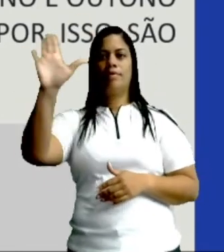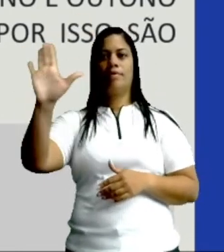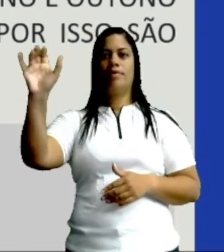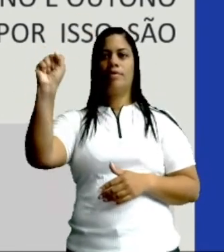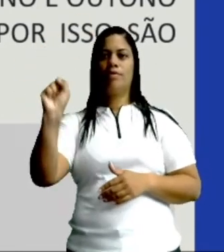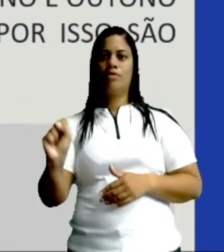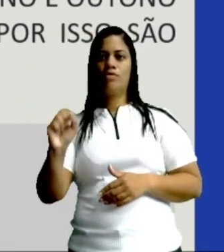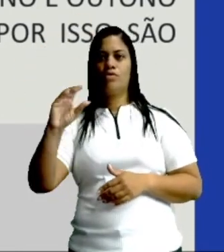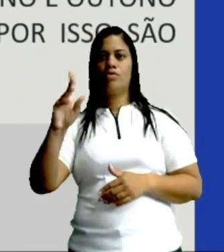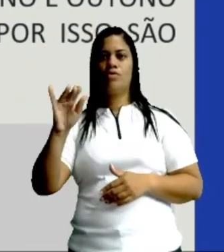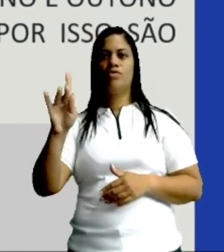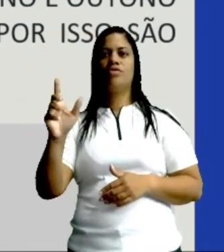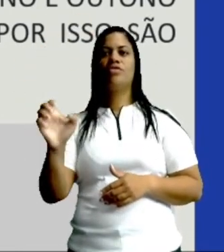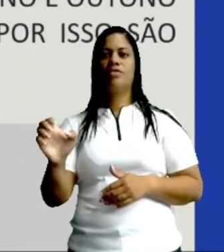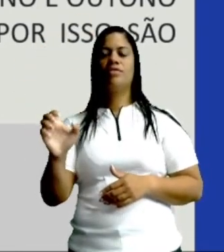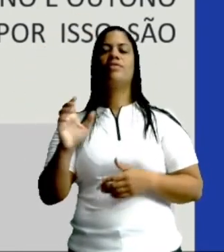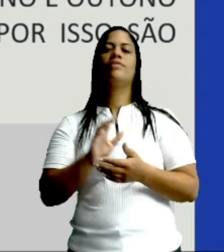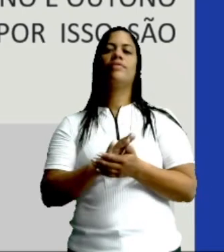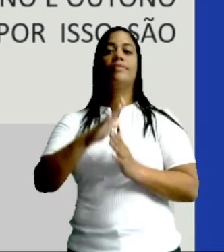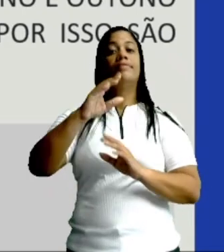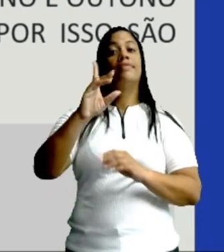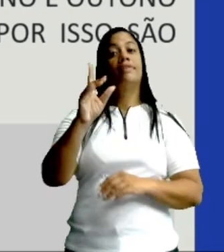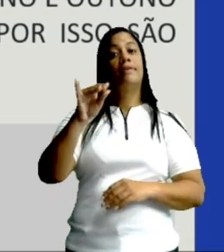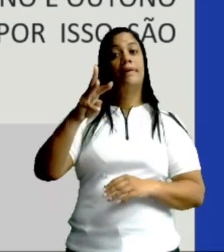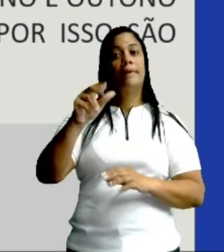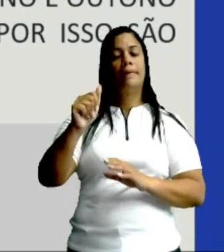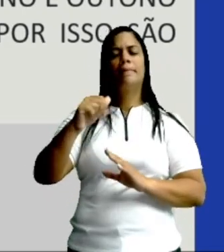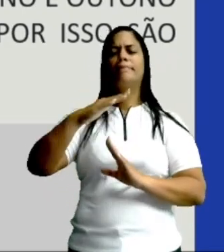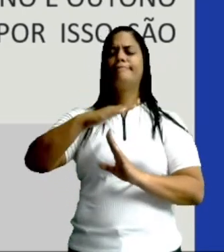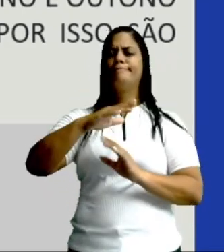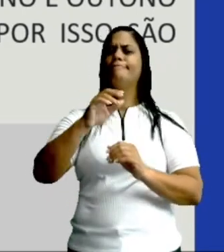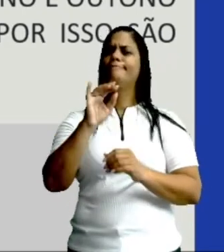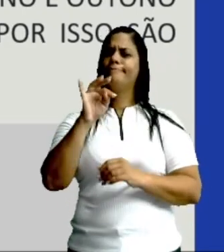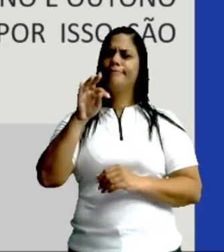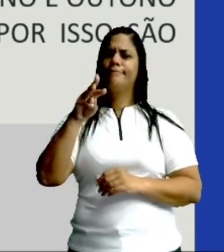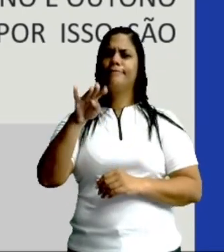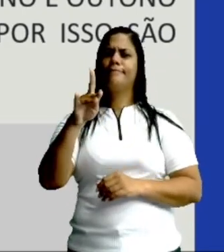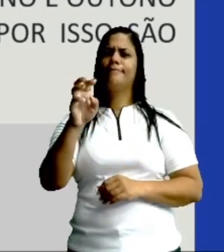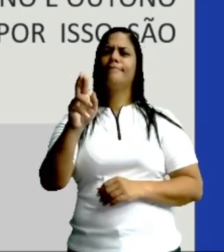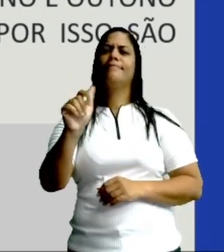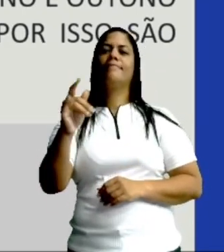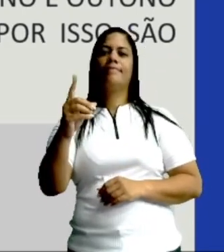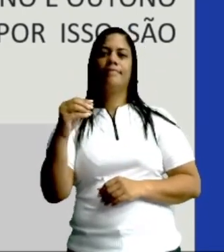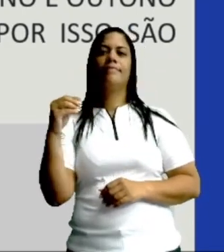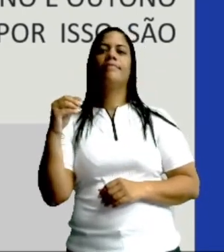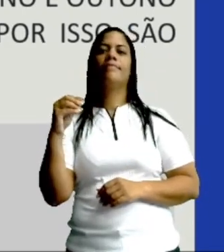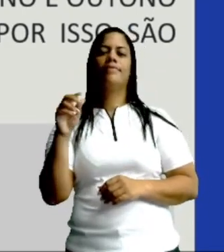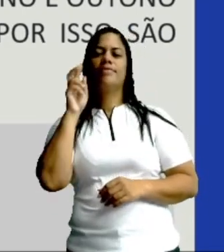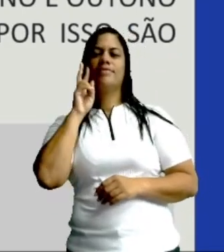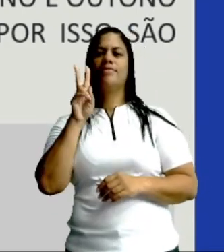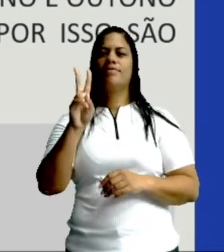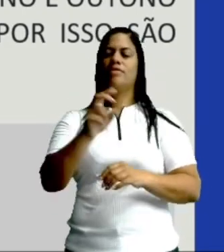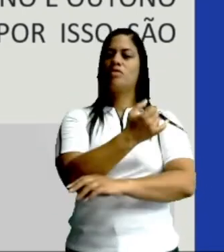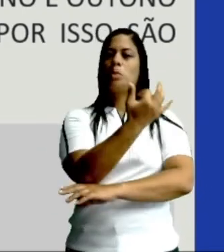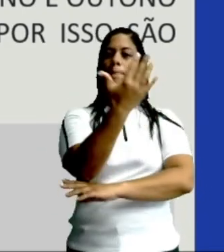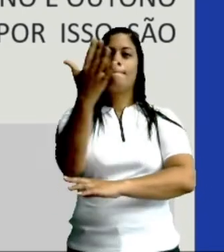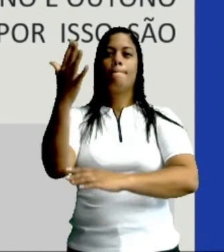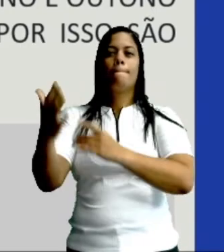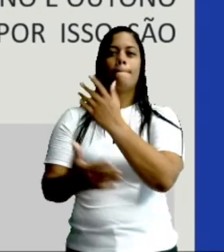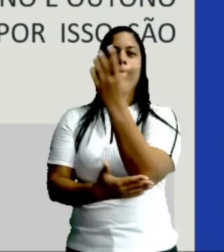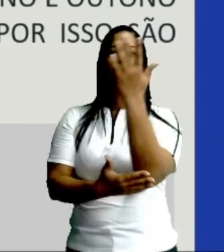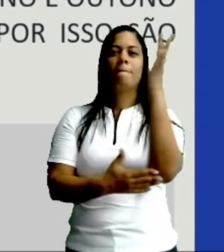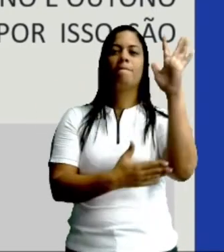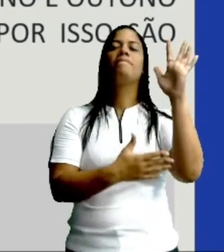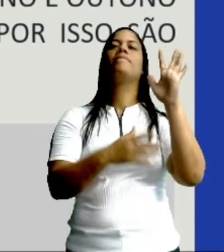do Chile, com climas temperados. Então, no clima temperado, você vai ter uma floresta